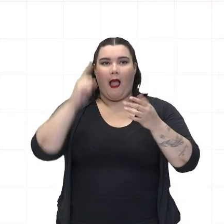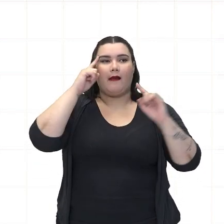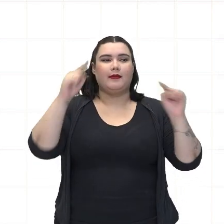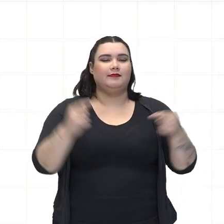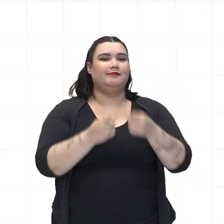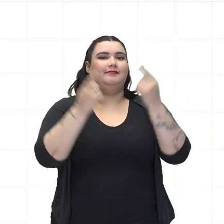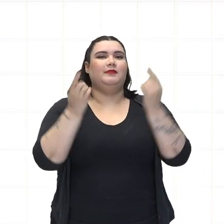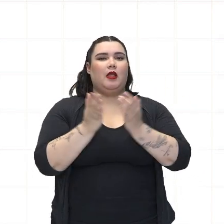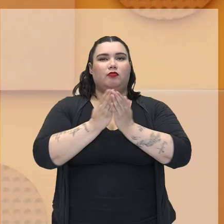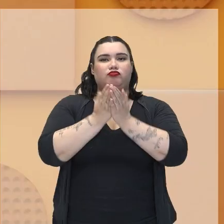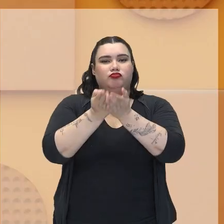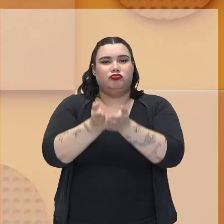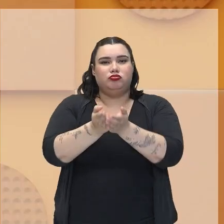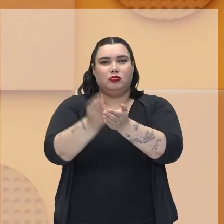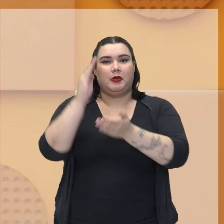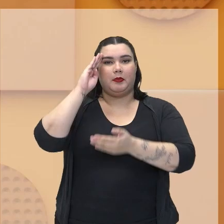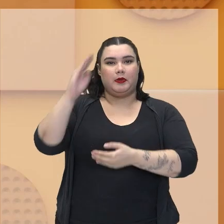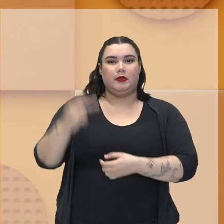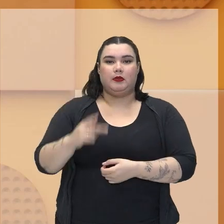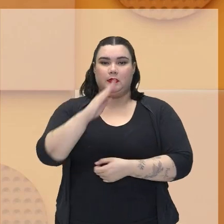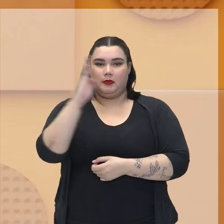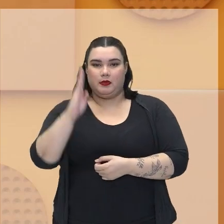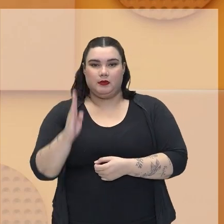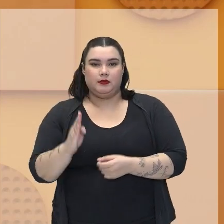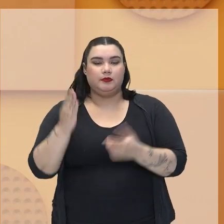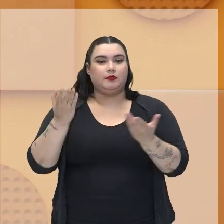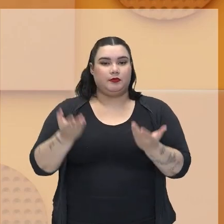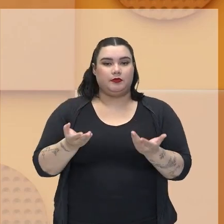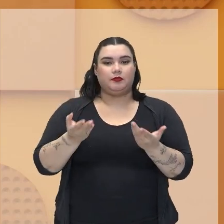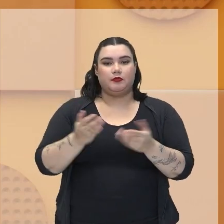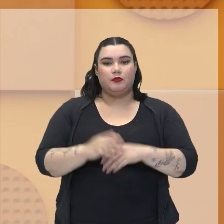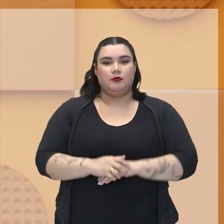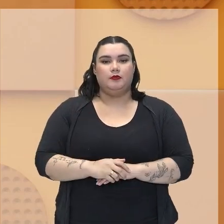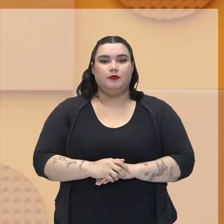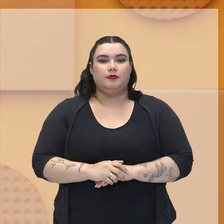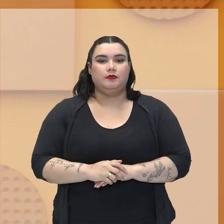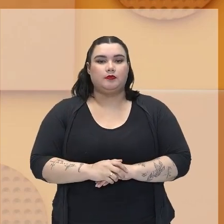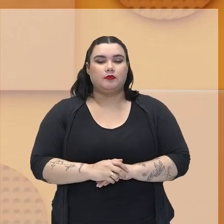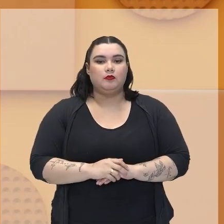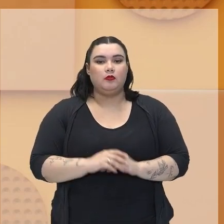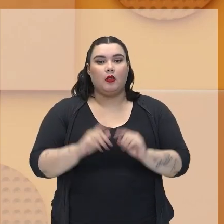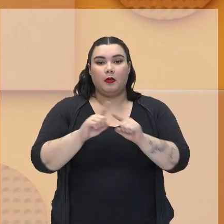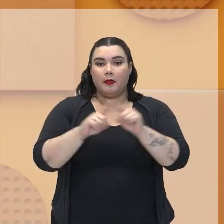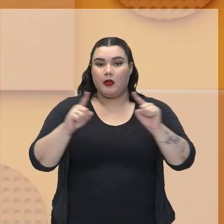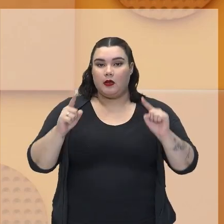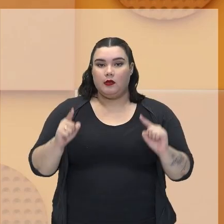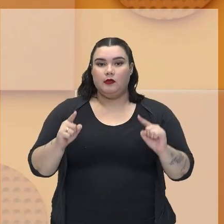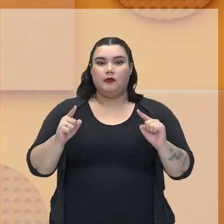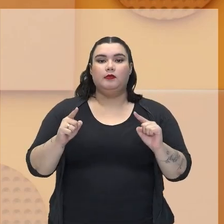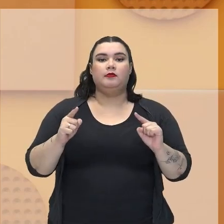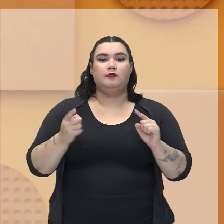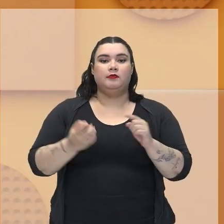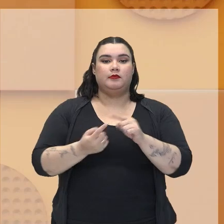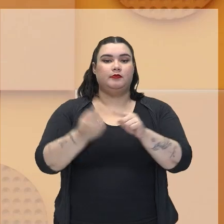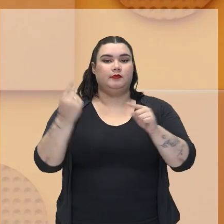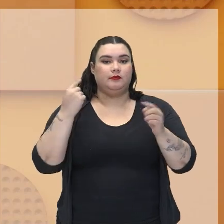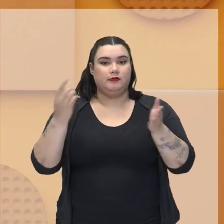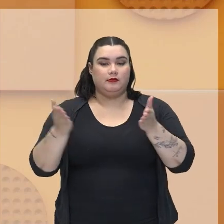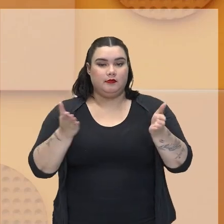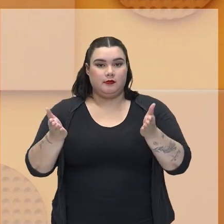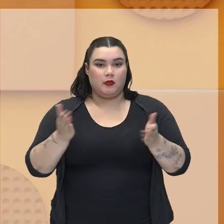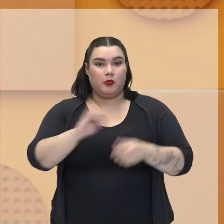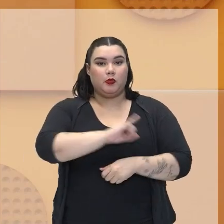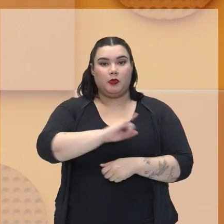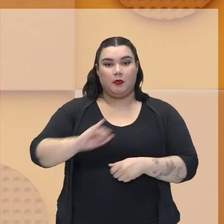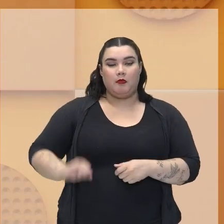figura da Marinha do Brasil. Posteriormente, a gente vai conhecer como Marinha do Brasil, mas nos primeiros anos, tanto do Império como